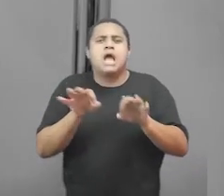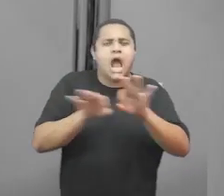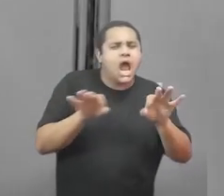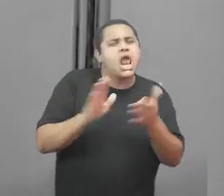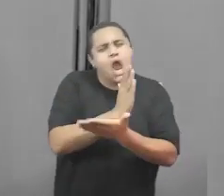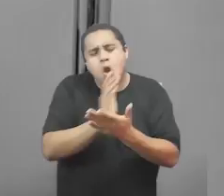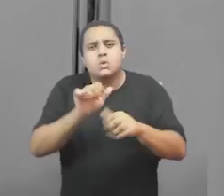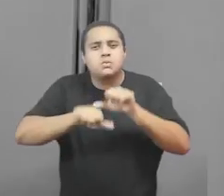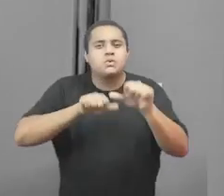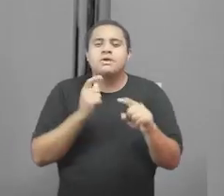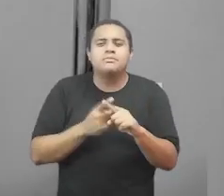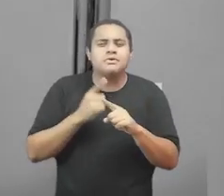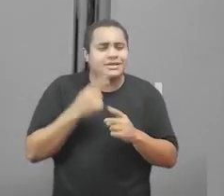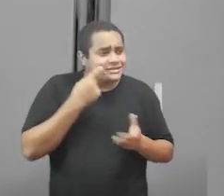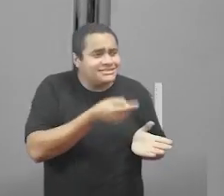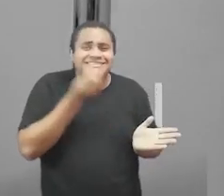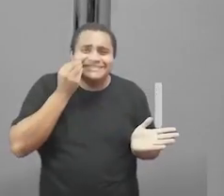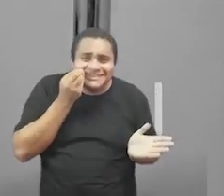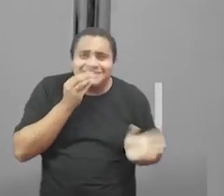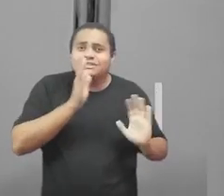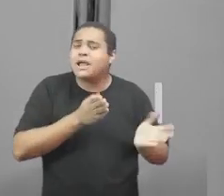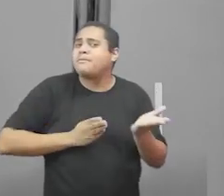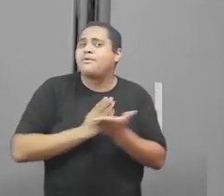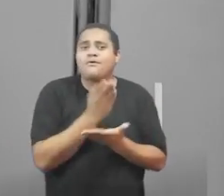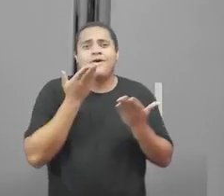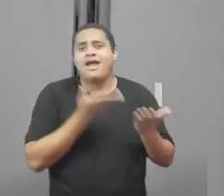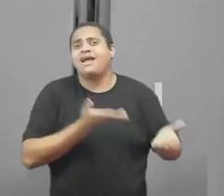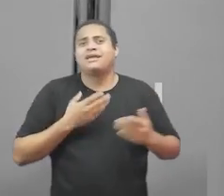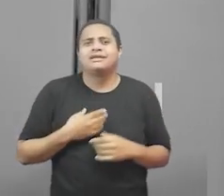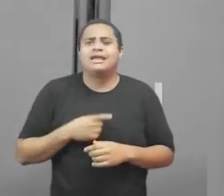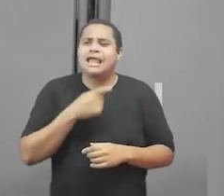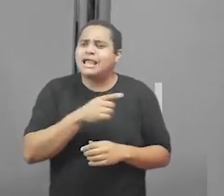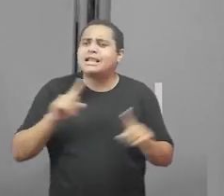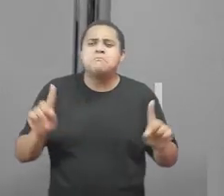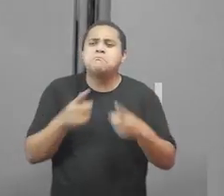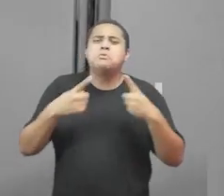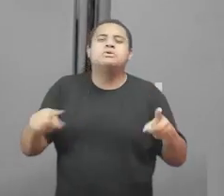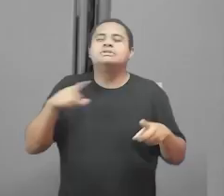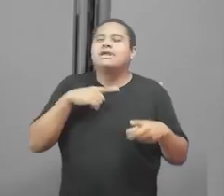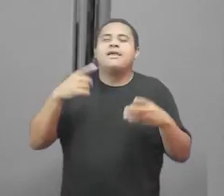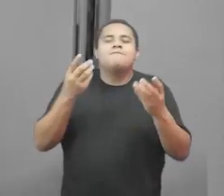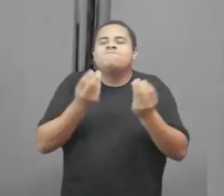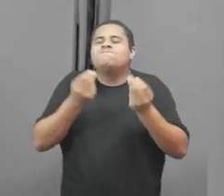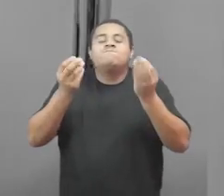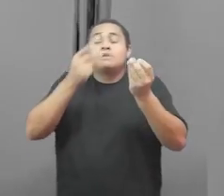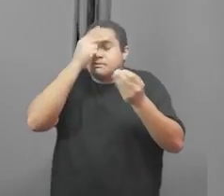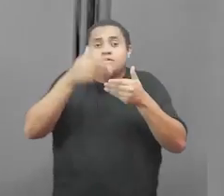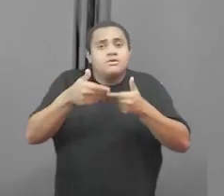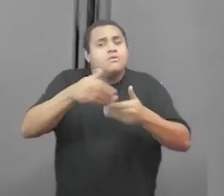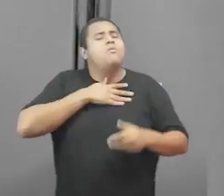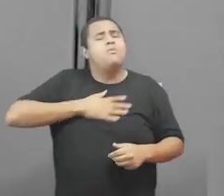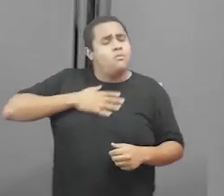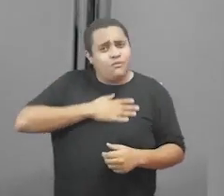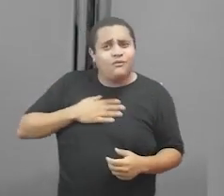arranjo e tal, porque, cara, já foi testado no mercado esse produto. Essa música, ela tem uma musicalidade que as pessoas gostam.